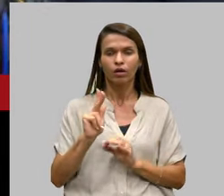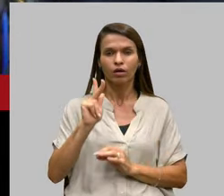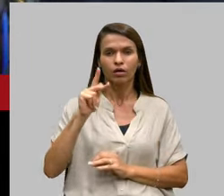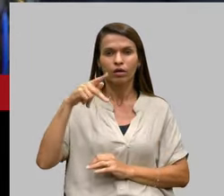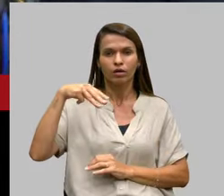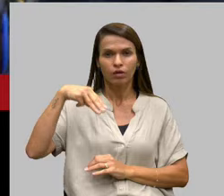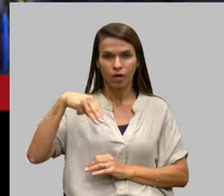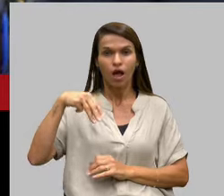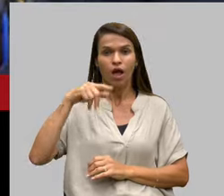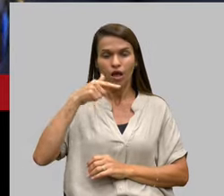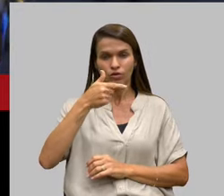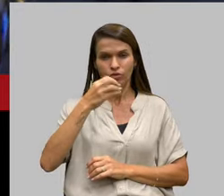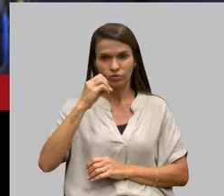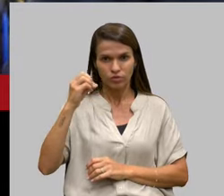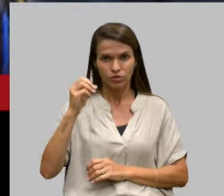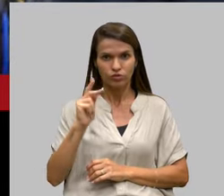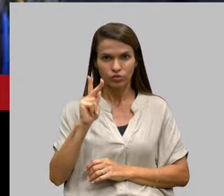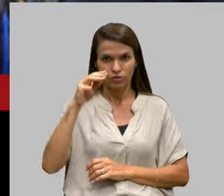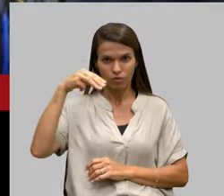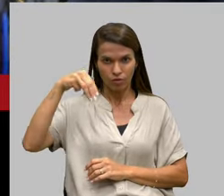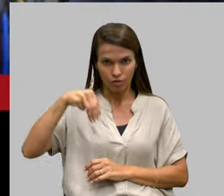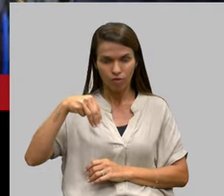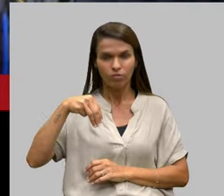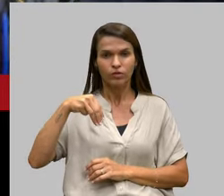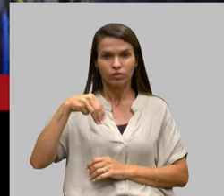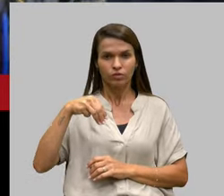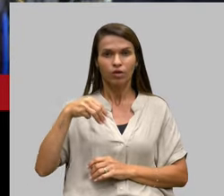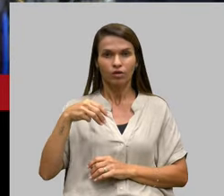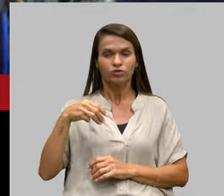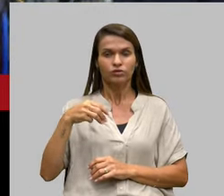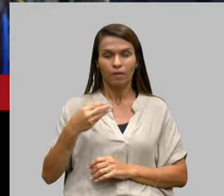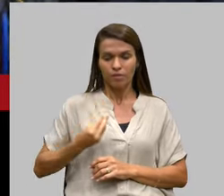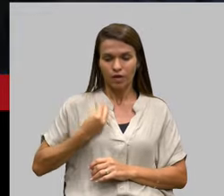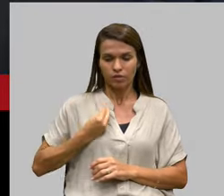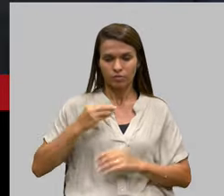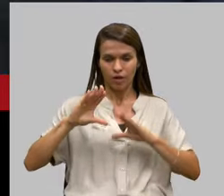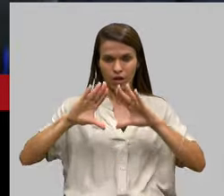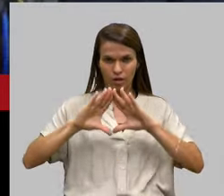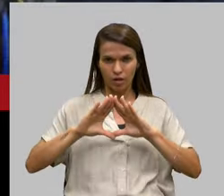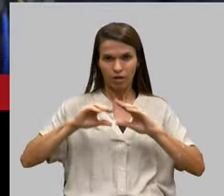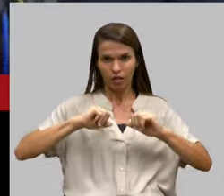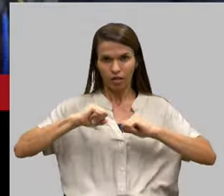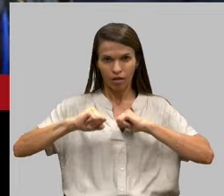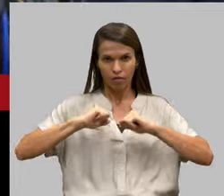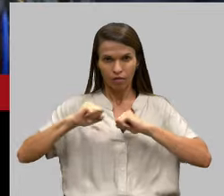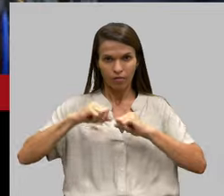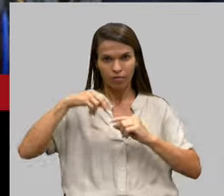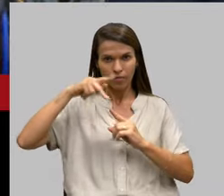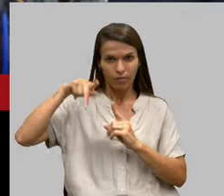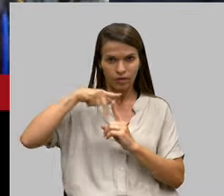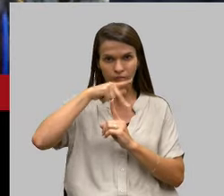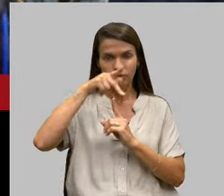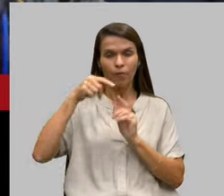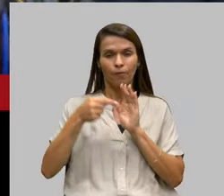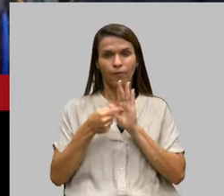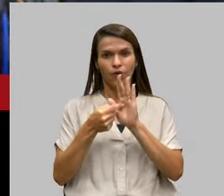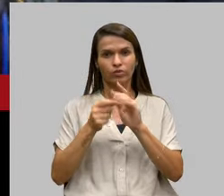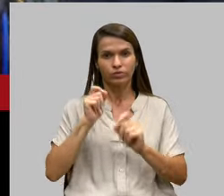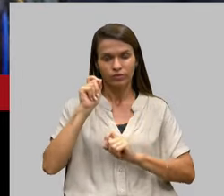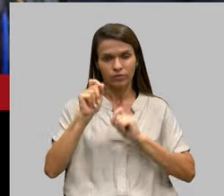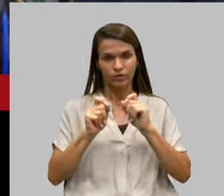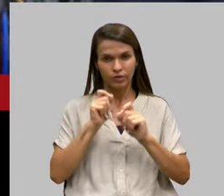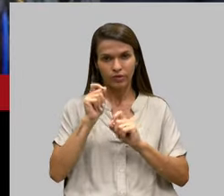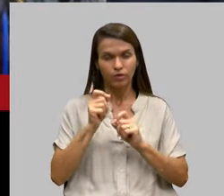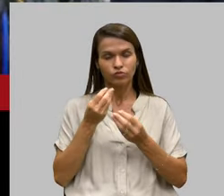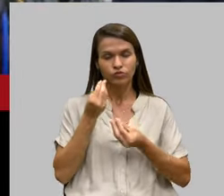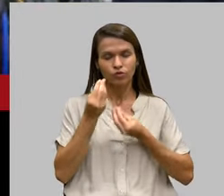200 km estar aqui n na na na casa do dos representantes do povo debatendo previdência isso mostra inclusive eh como o